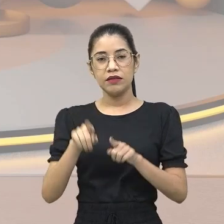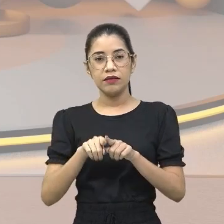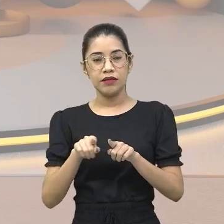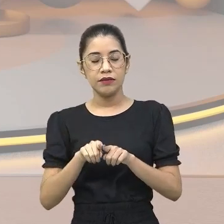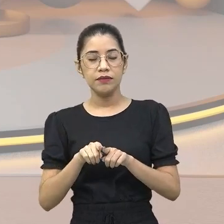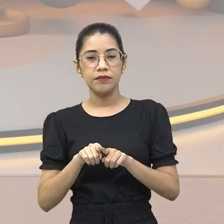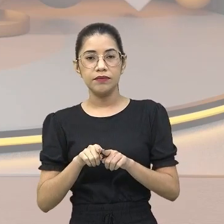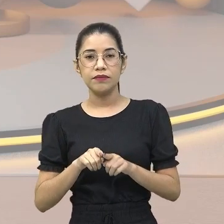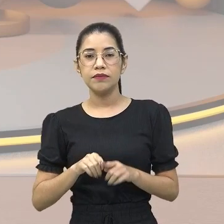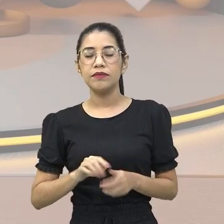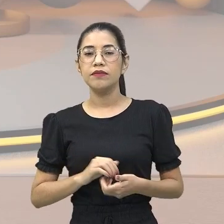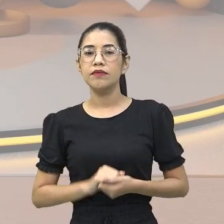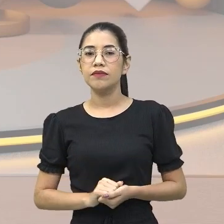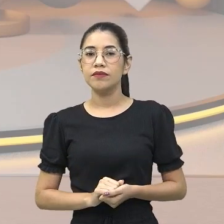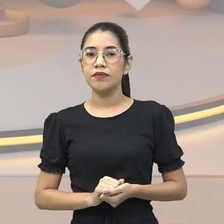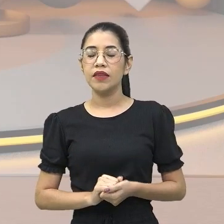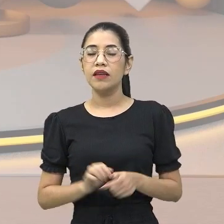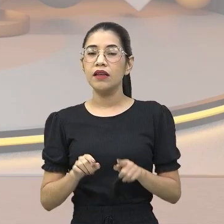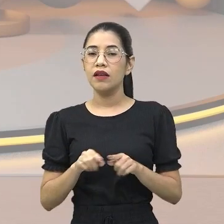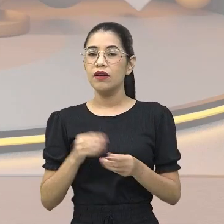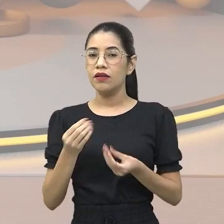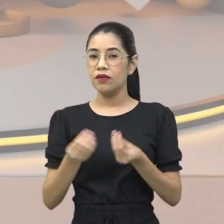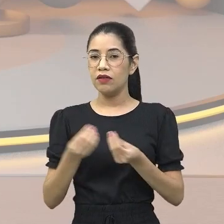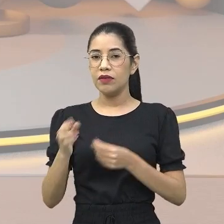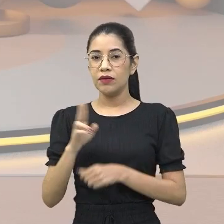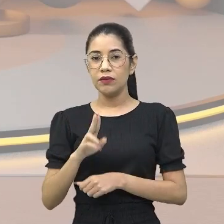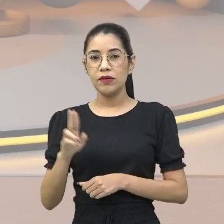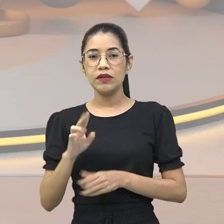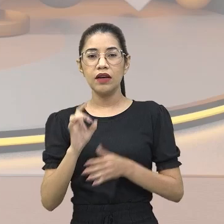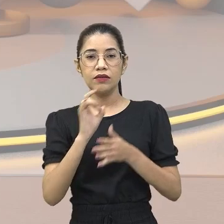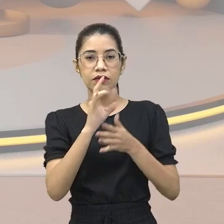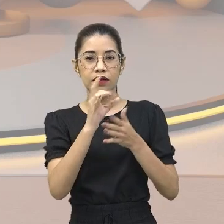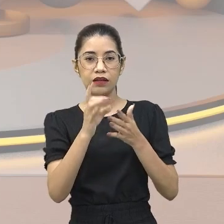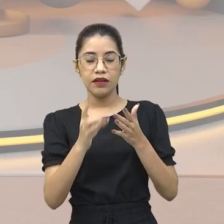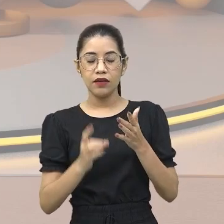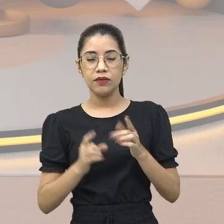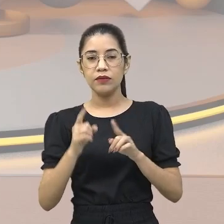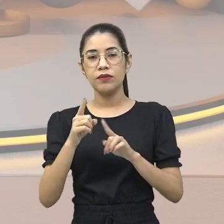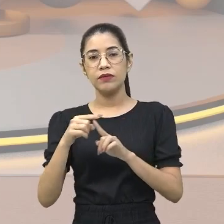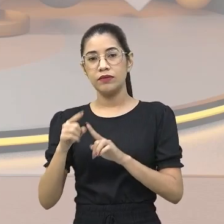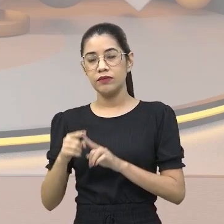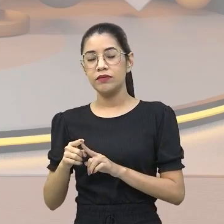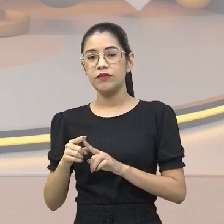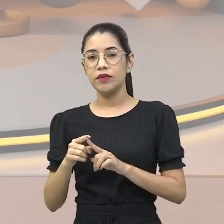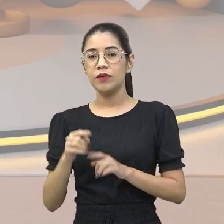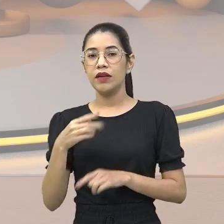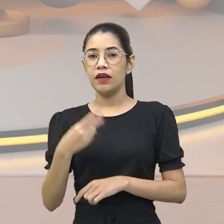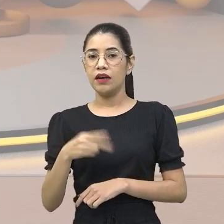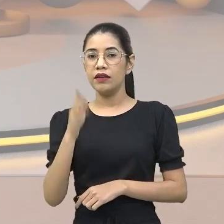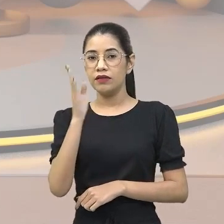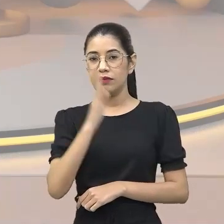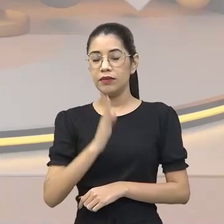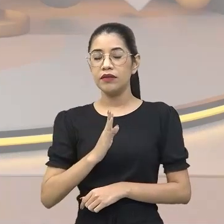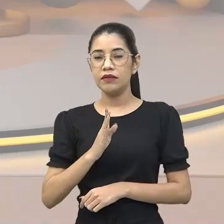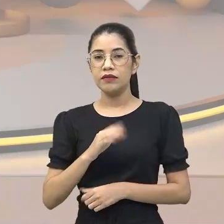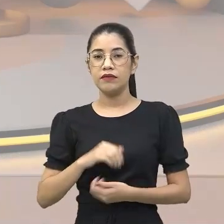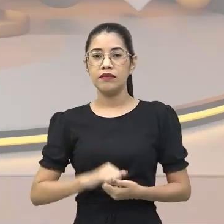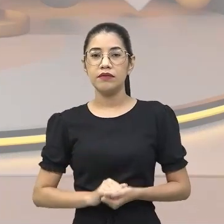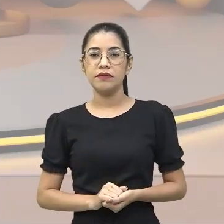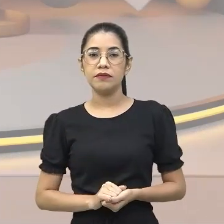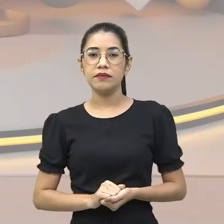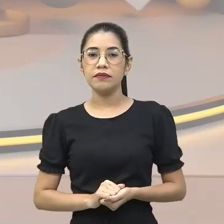por exemplo e também a utilização de cada um dos modais no país ou no território